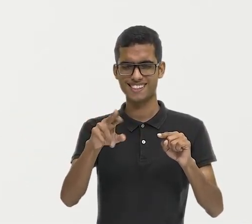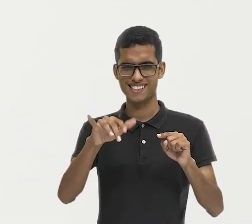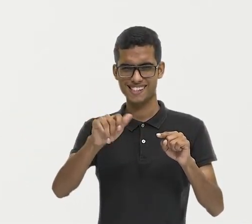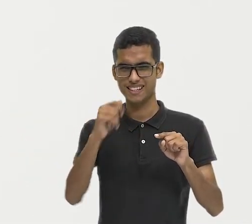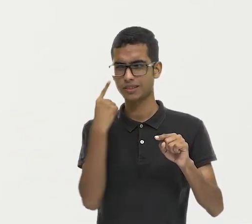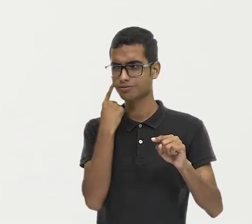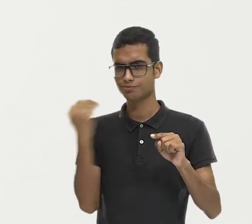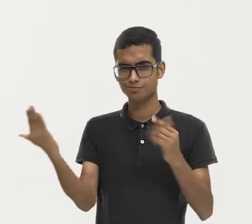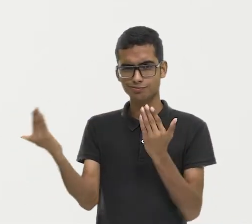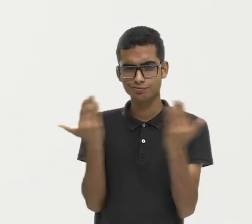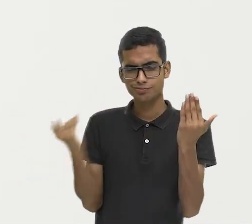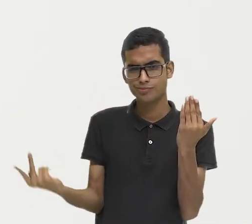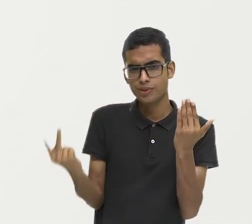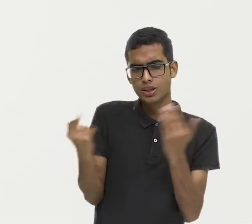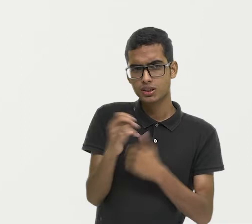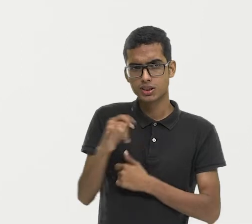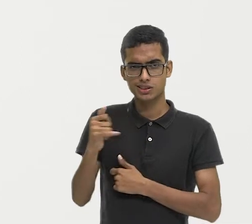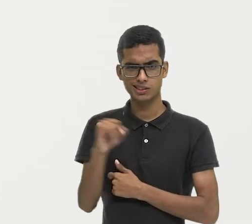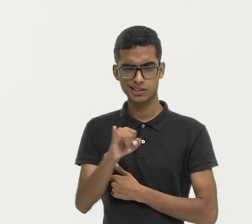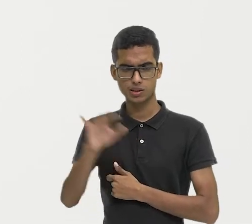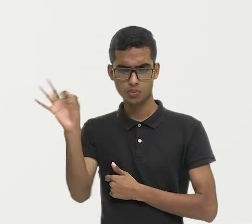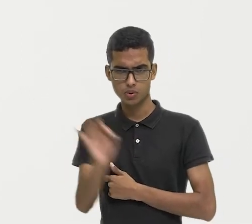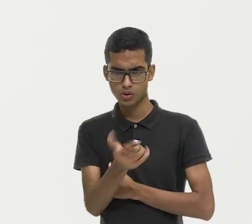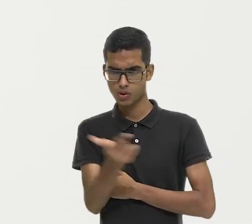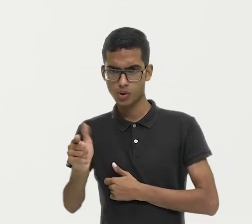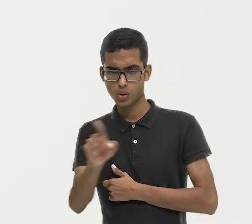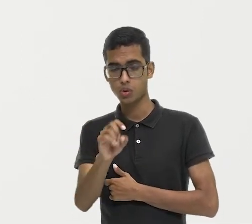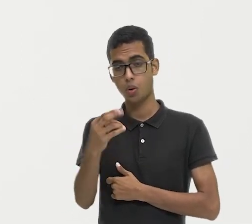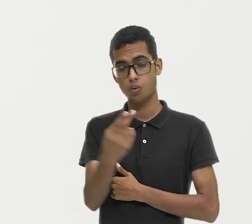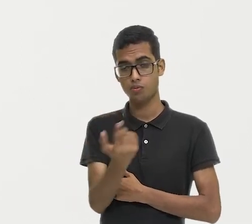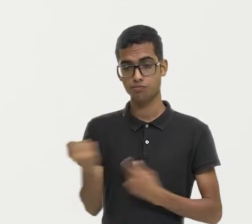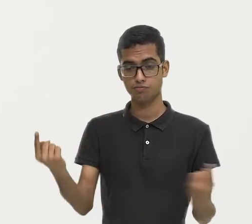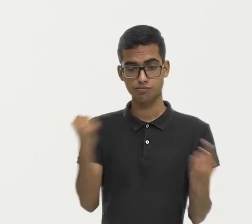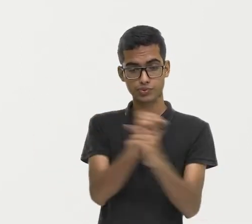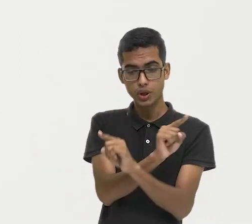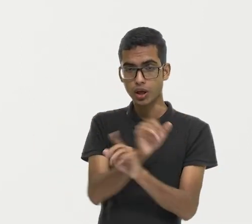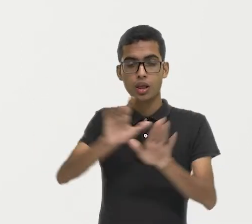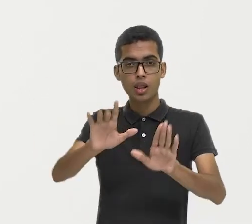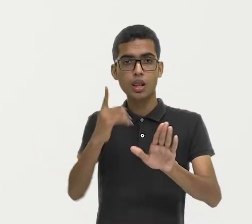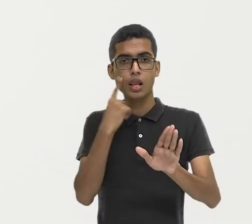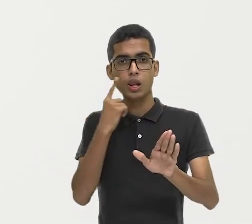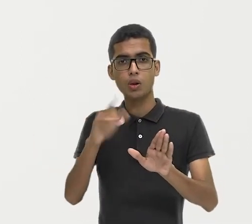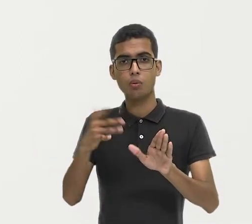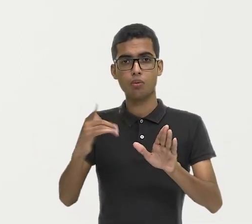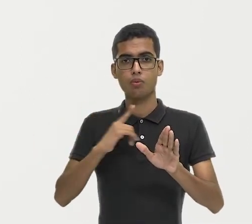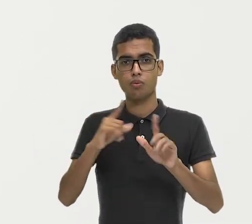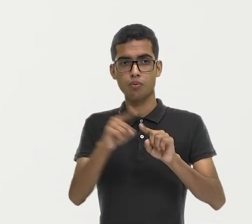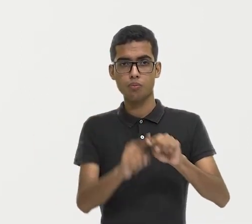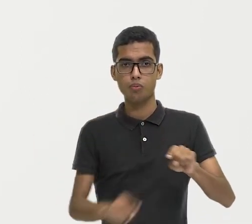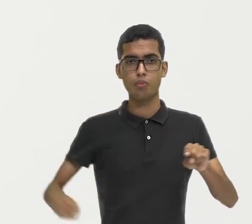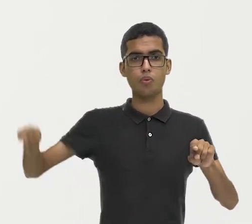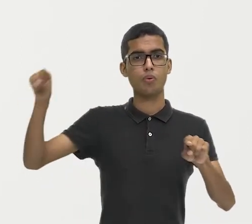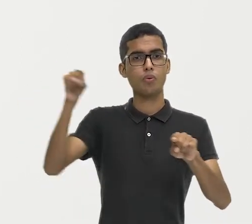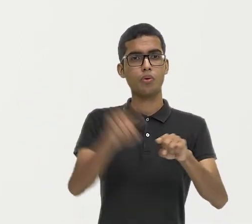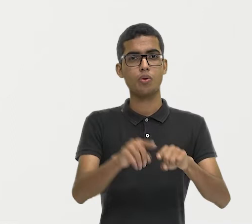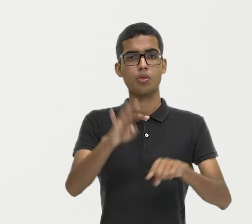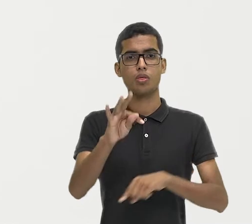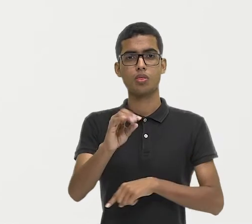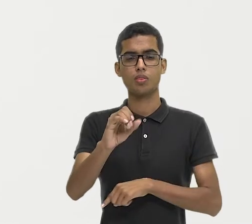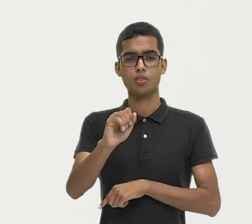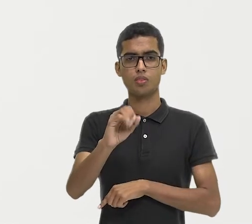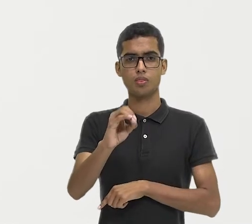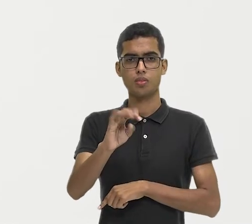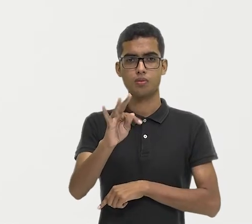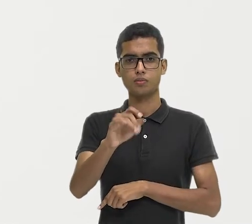os valores, se não tivermos a porcentagem, ou vice-versa, com o gráfico total, tá certo?